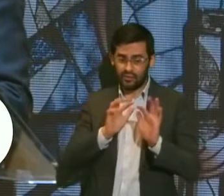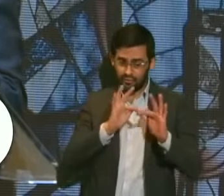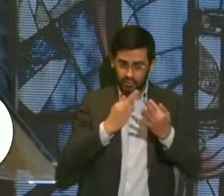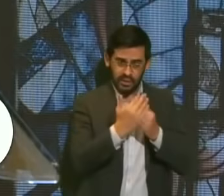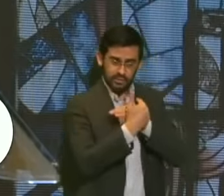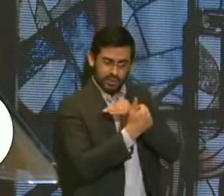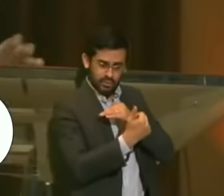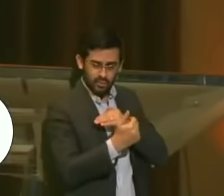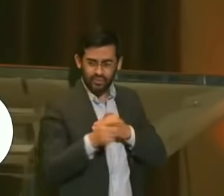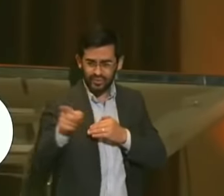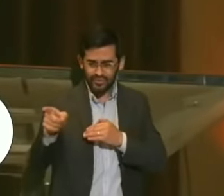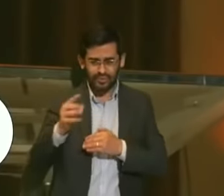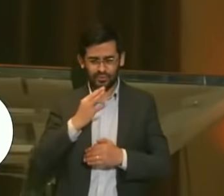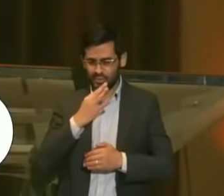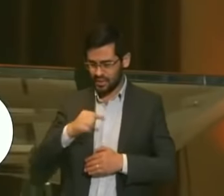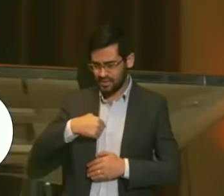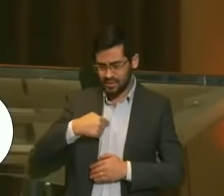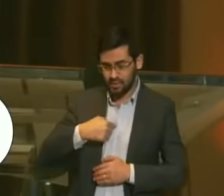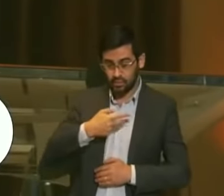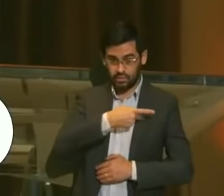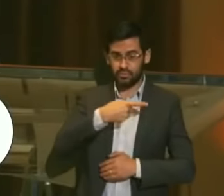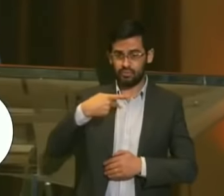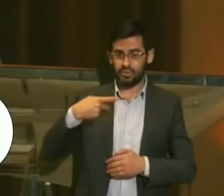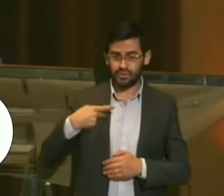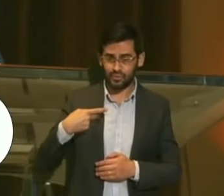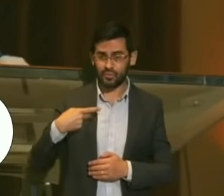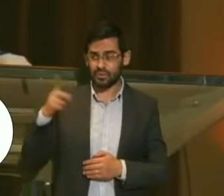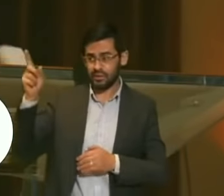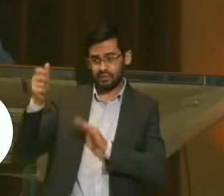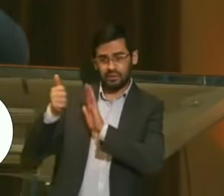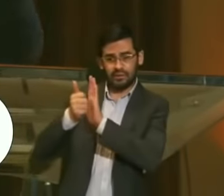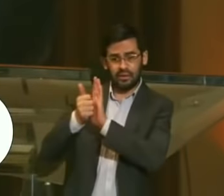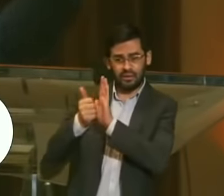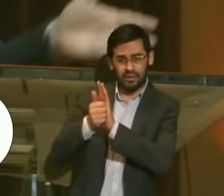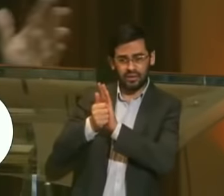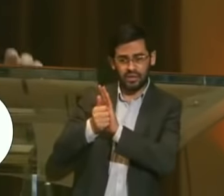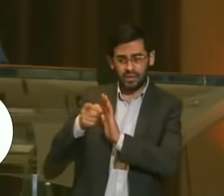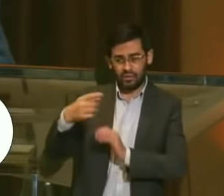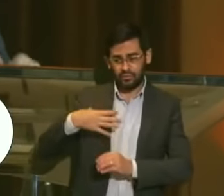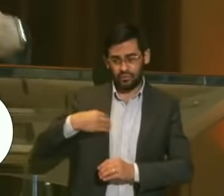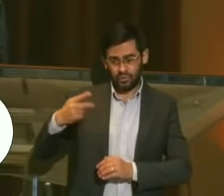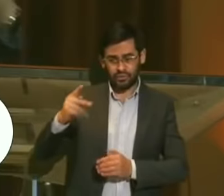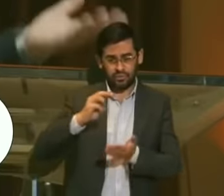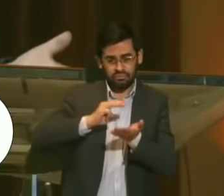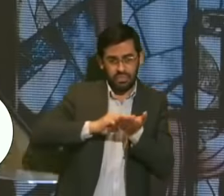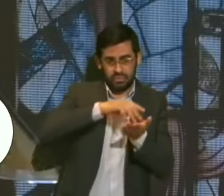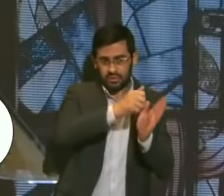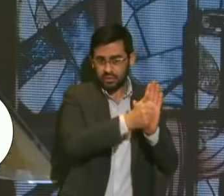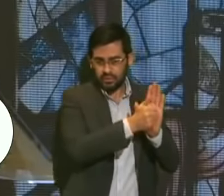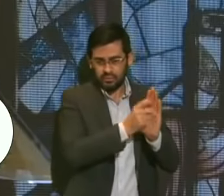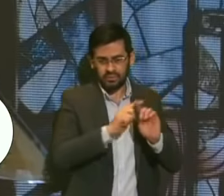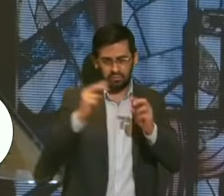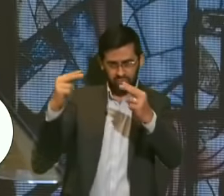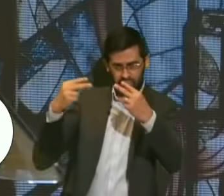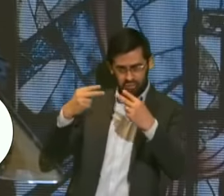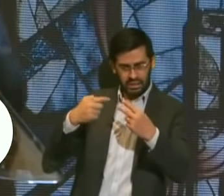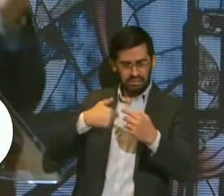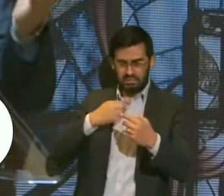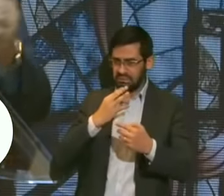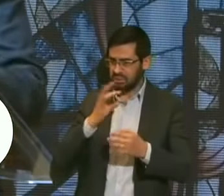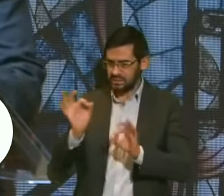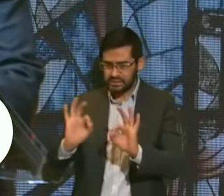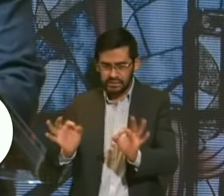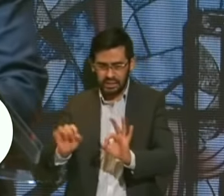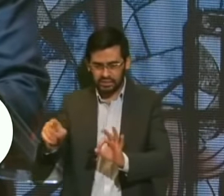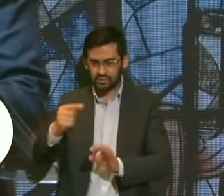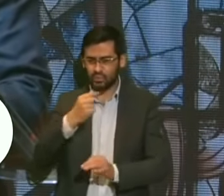né? O senhor não me conhece, eu sou pastor de um dos seus filhos, mas o senhor nunca me viu, nunca me conhece, nunca